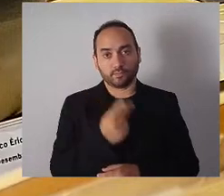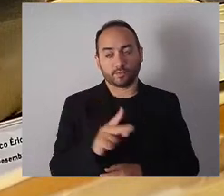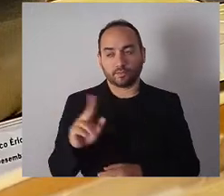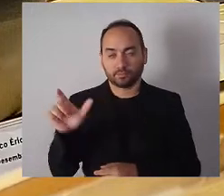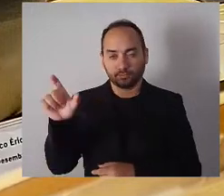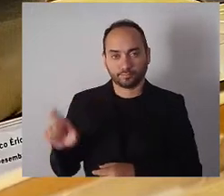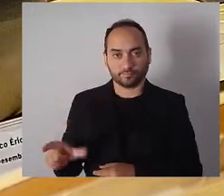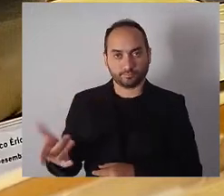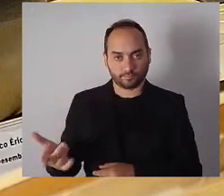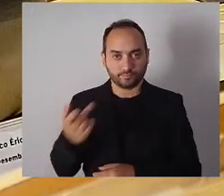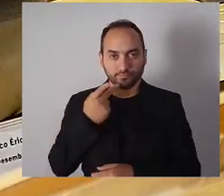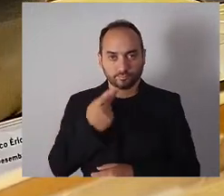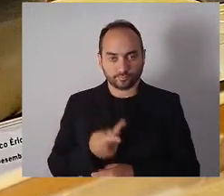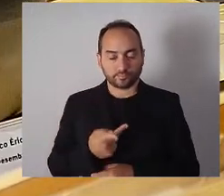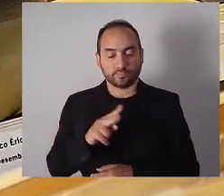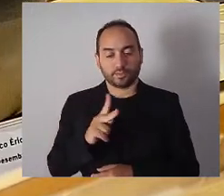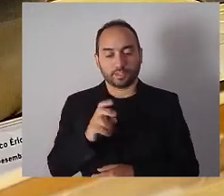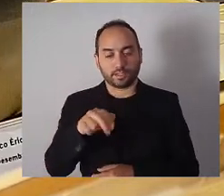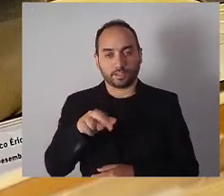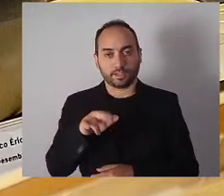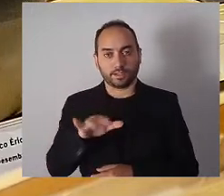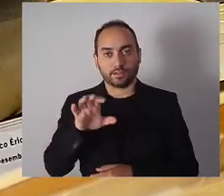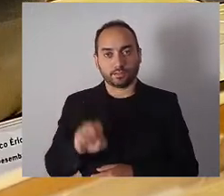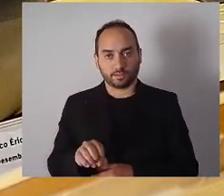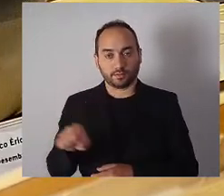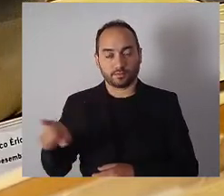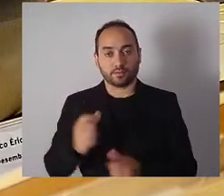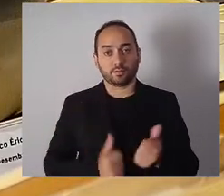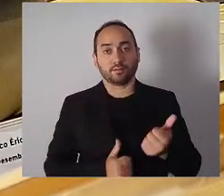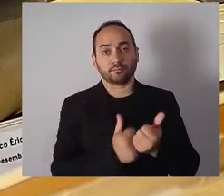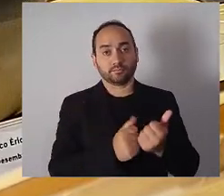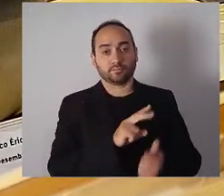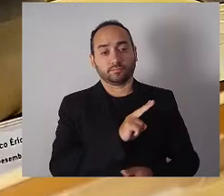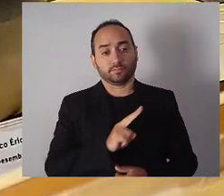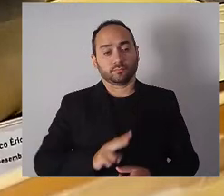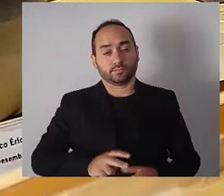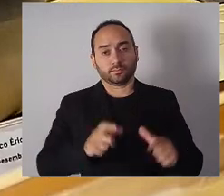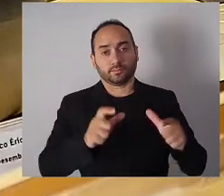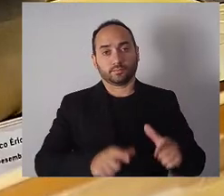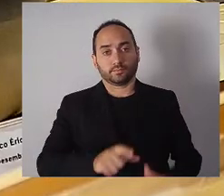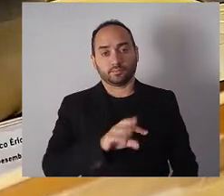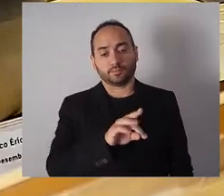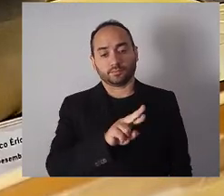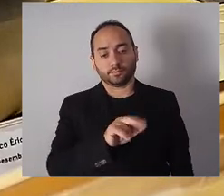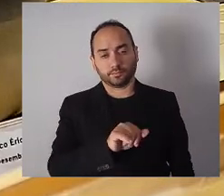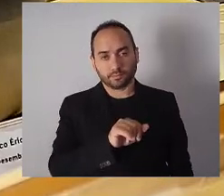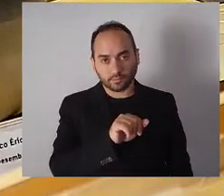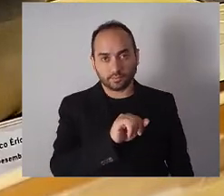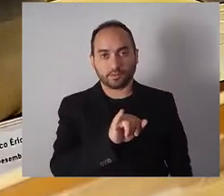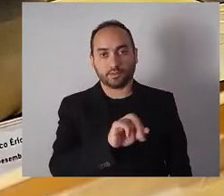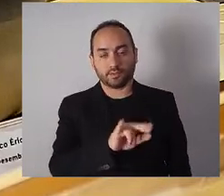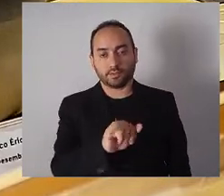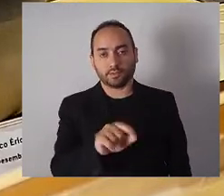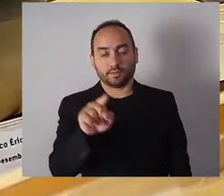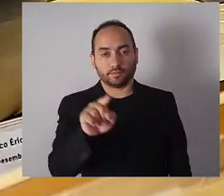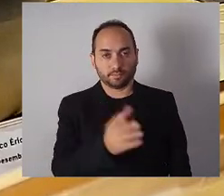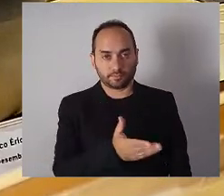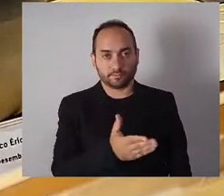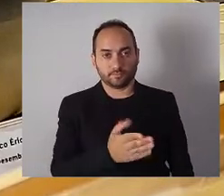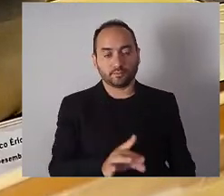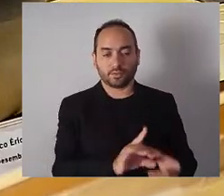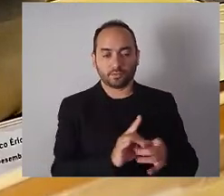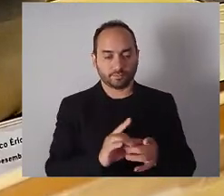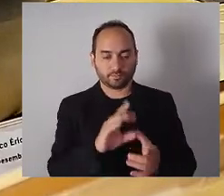Azevedo foi eleito primeiro suplente para o cargo de vereador do município de Trairi pelo Partido Democratas, atualmente União